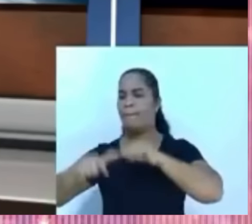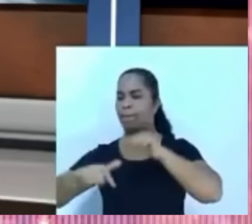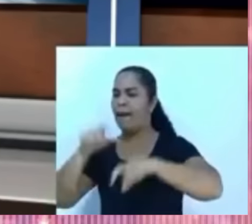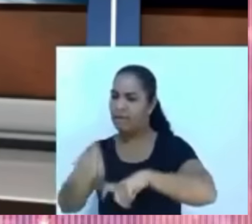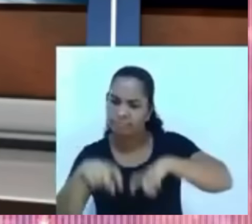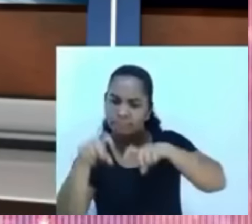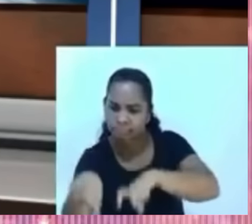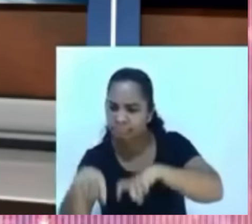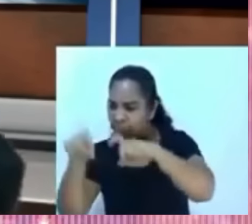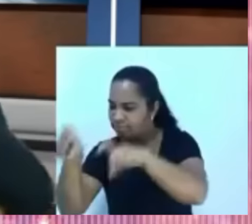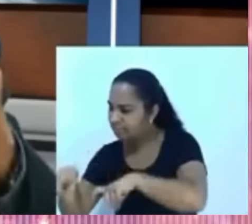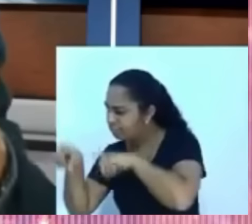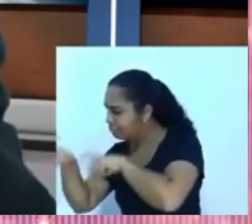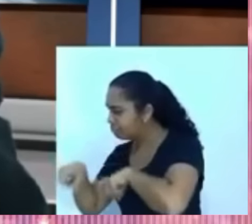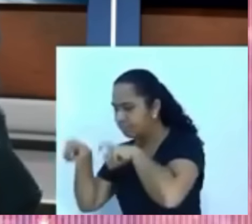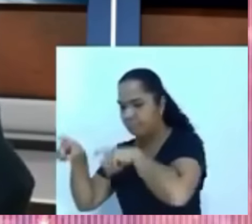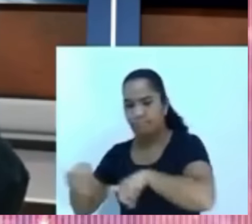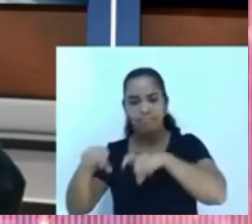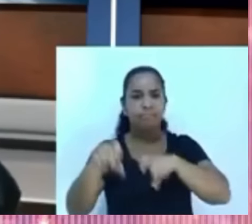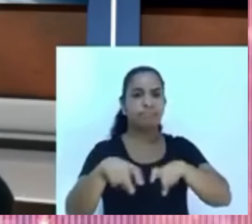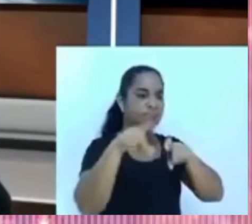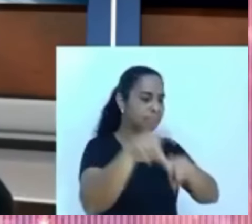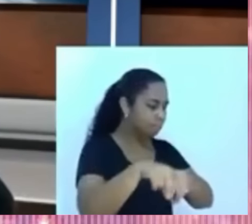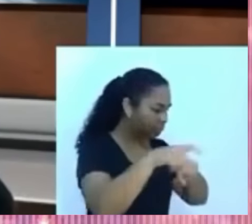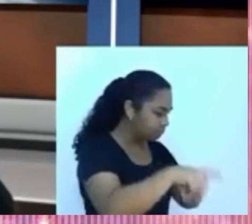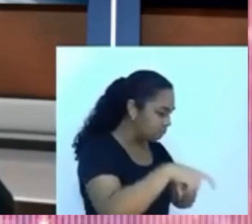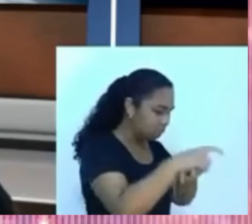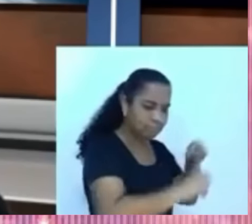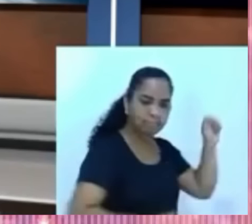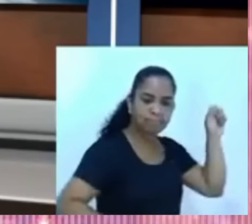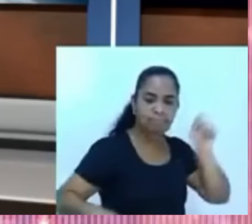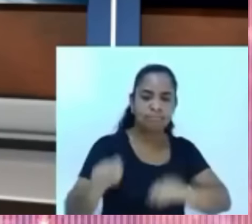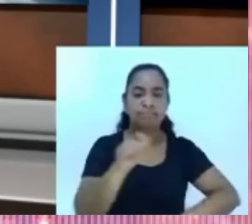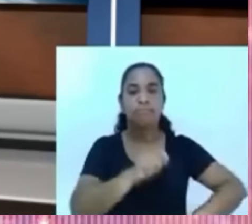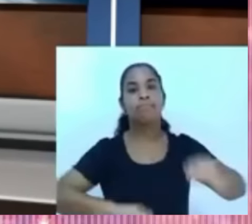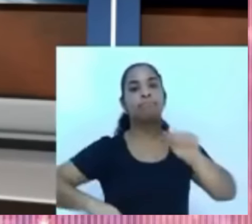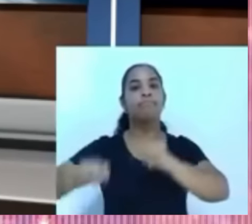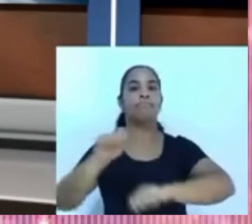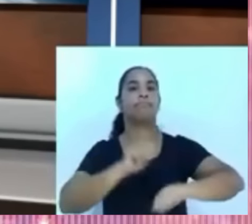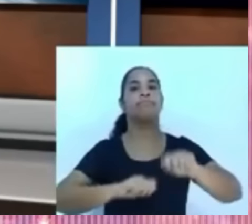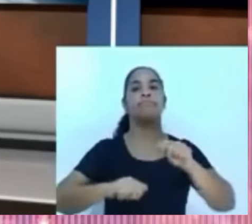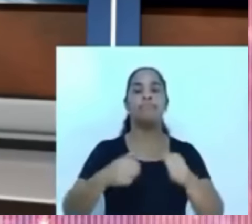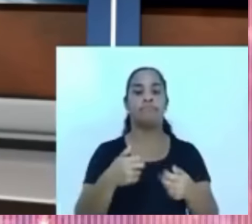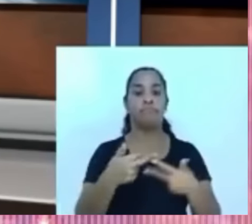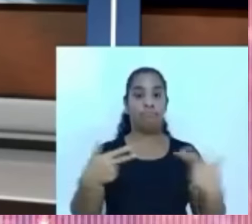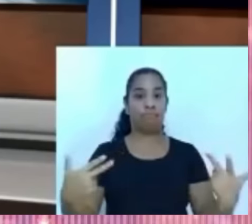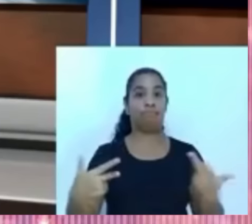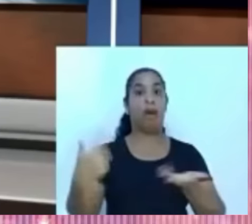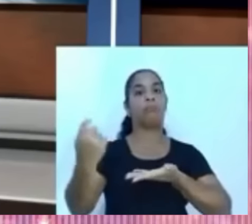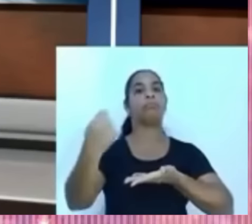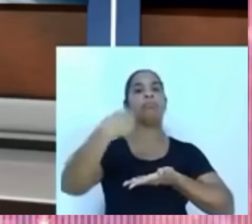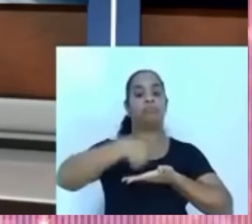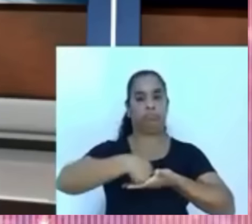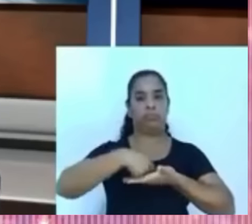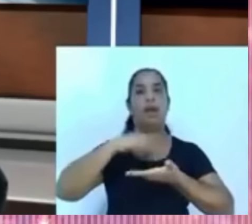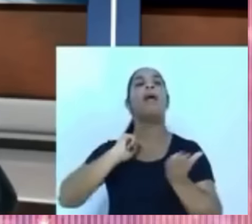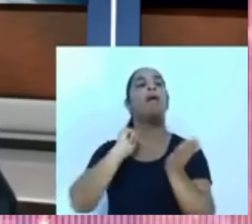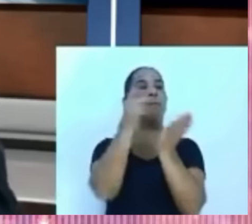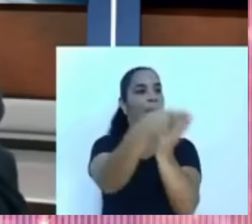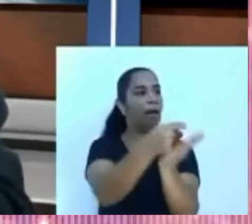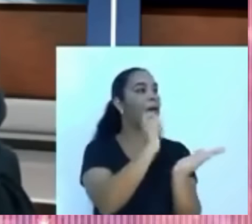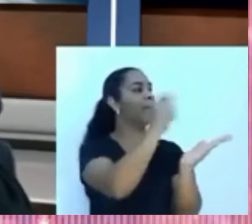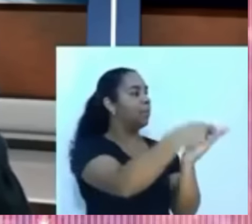no lar trabalhando em qualquer serviço do seu benfeitor para não ficar devendo nada a ninguém porque a